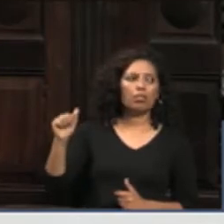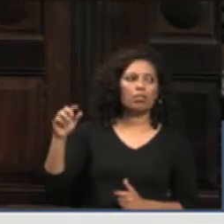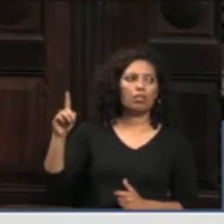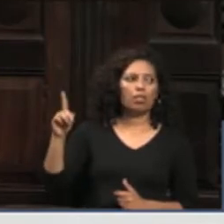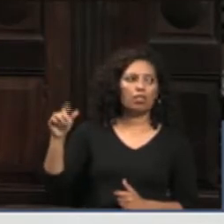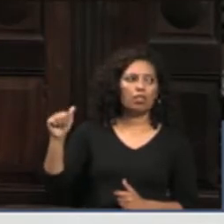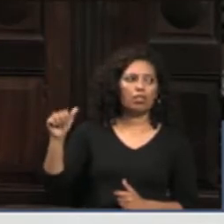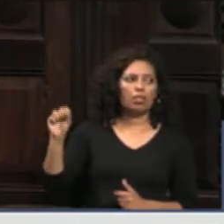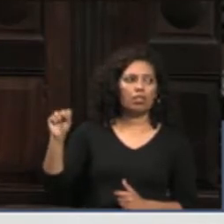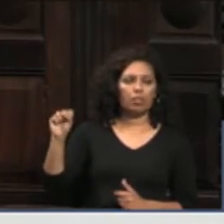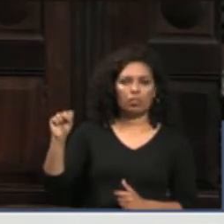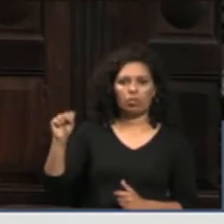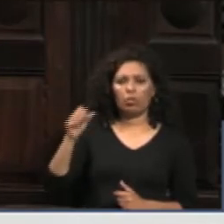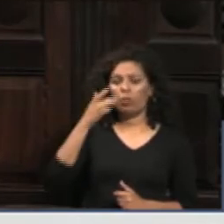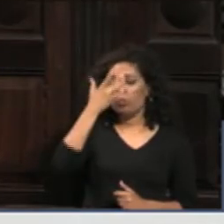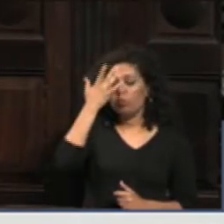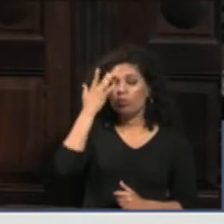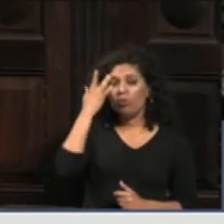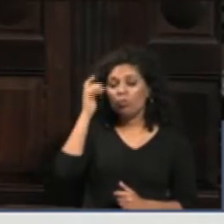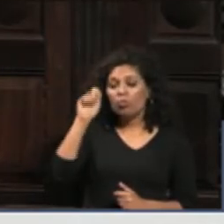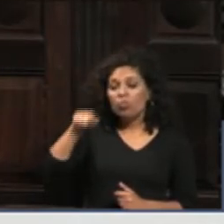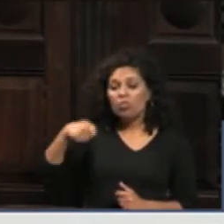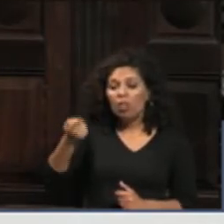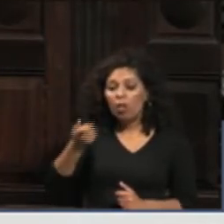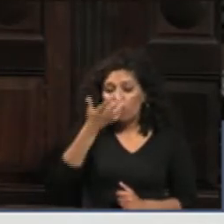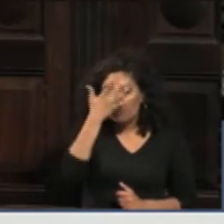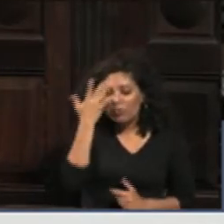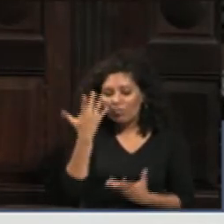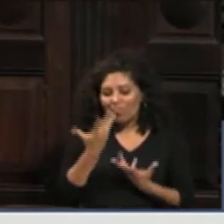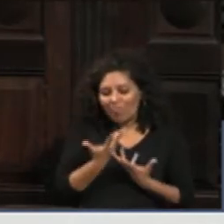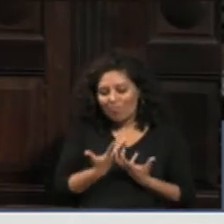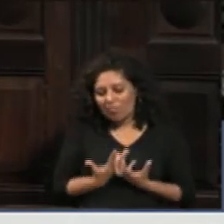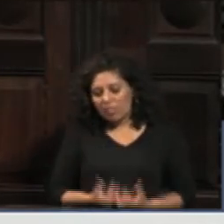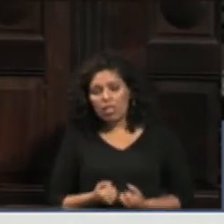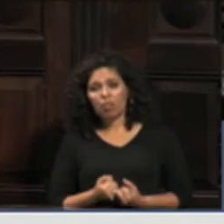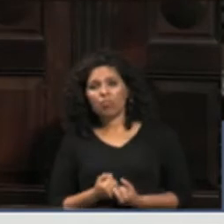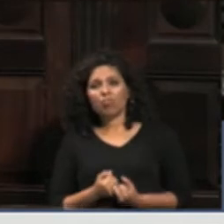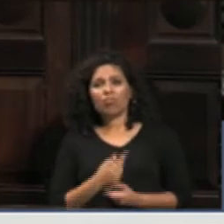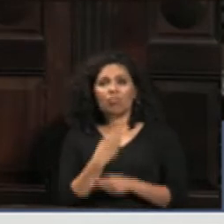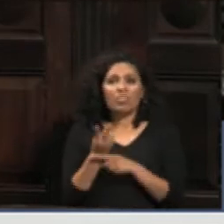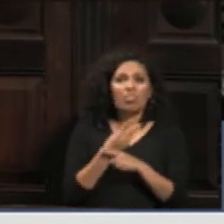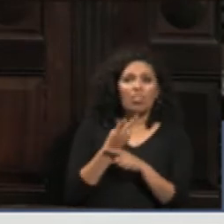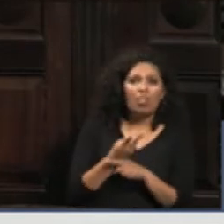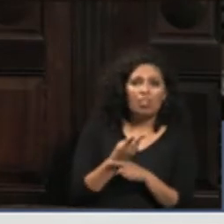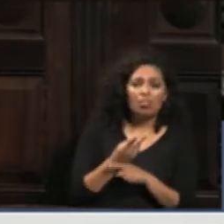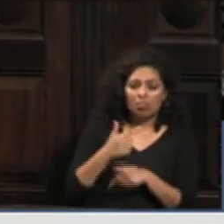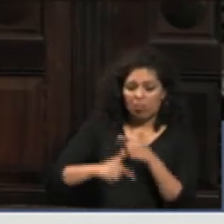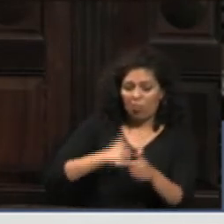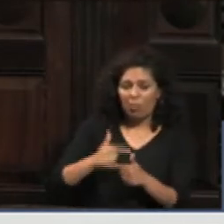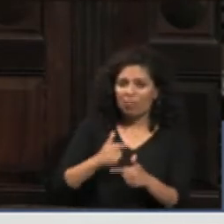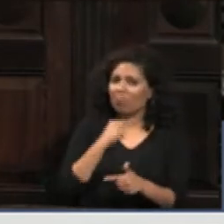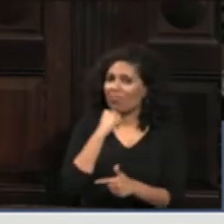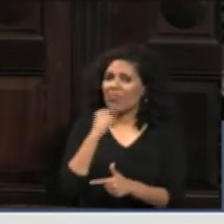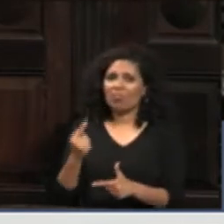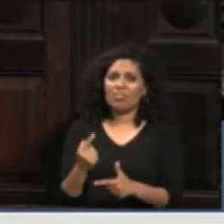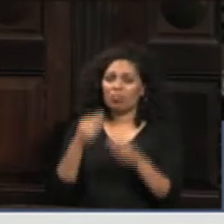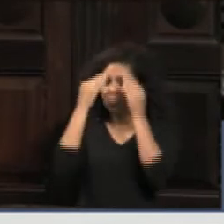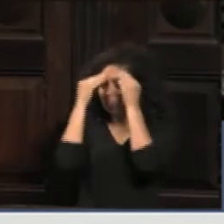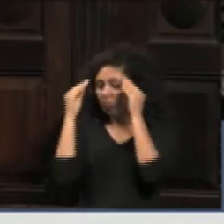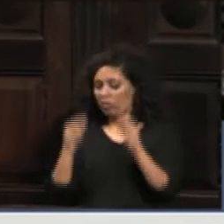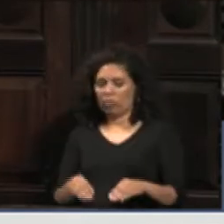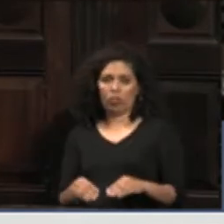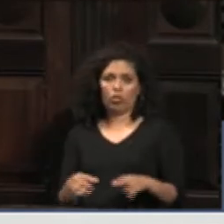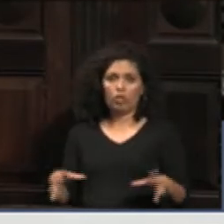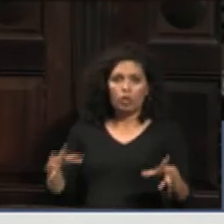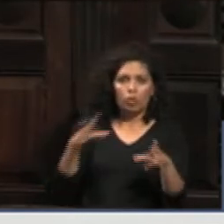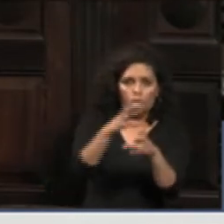que cansaram de procurar emprego e não encontrar e desistiram. Somando